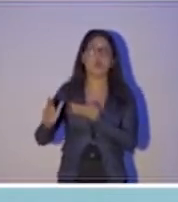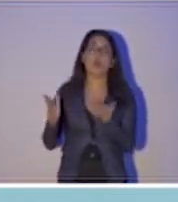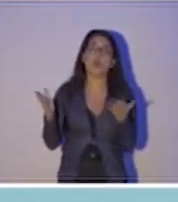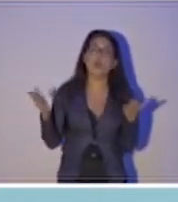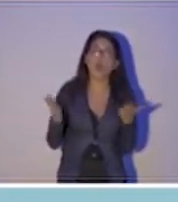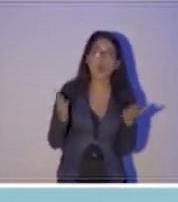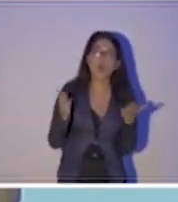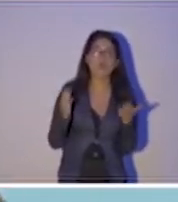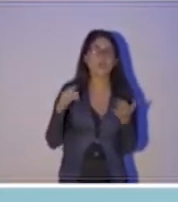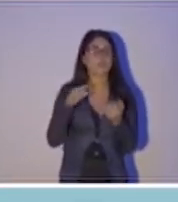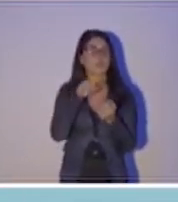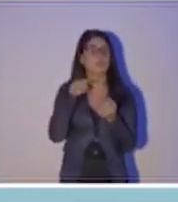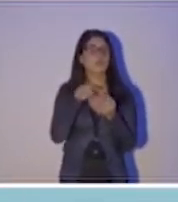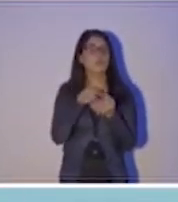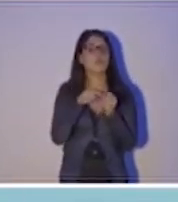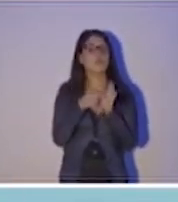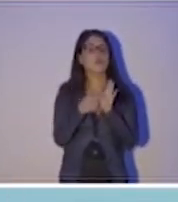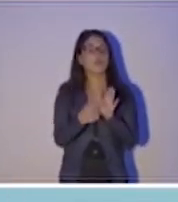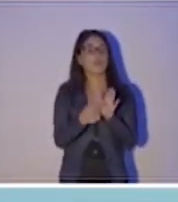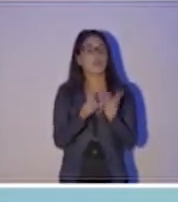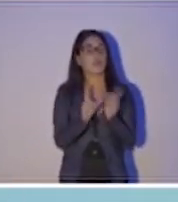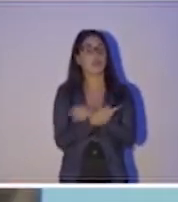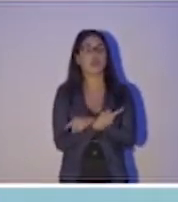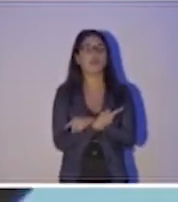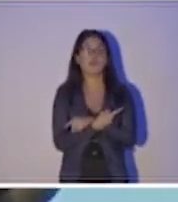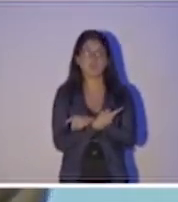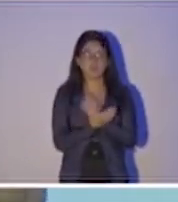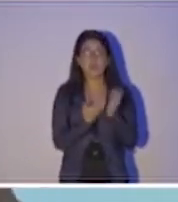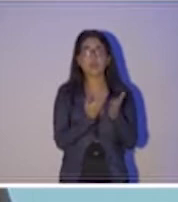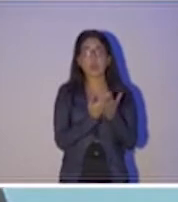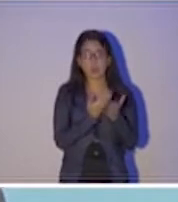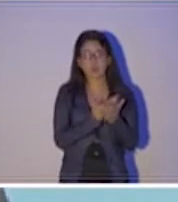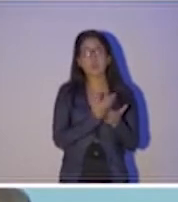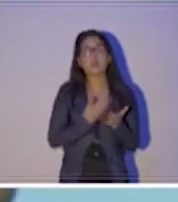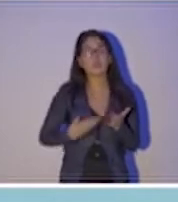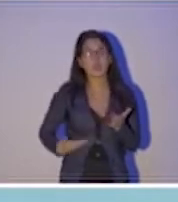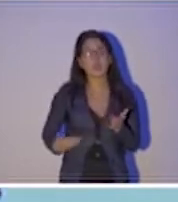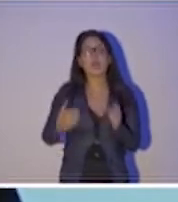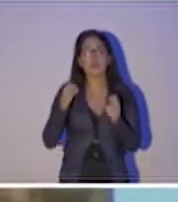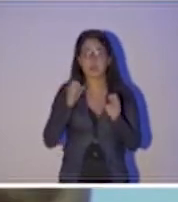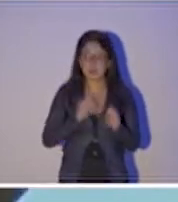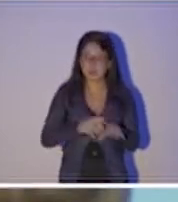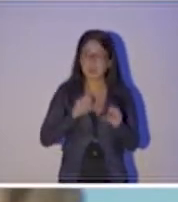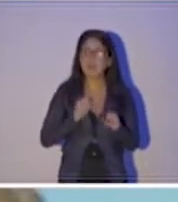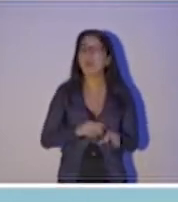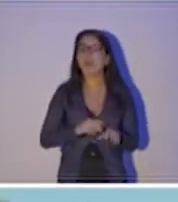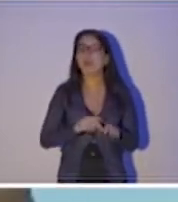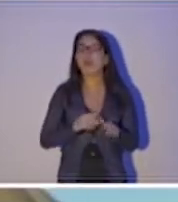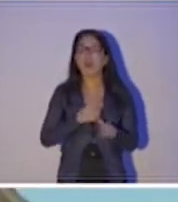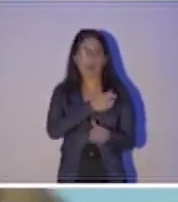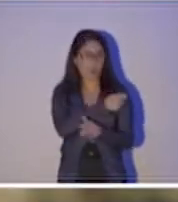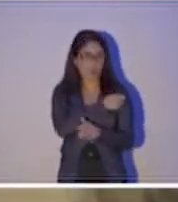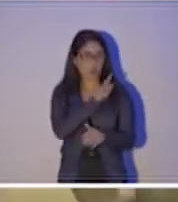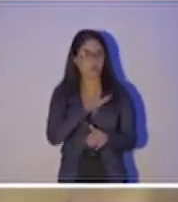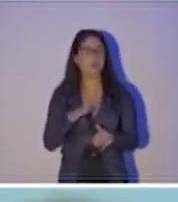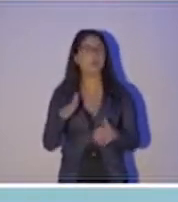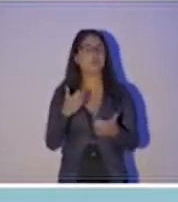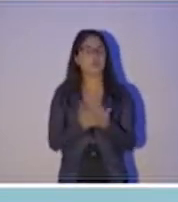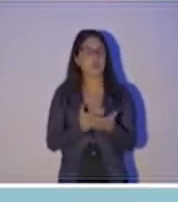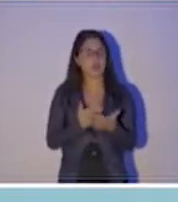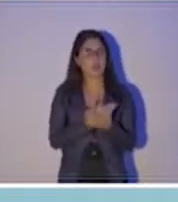contrário. A escola pública ensina, o aluno de escola pública pode aprender e chegar muito